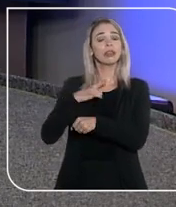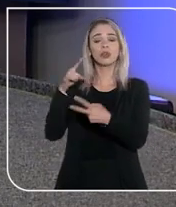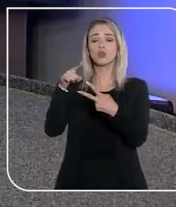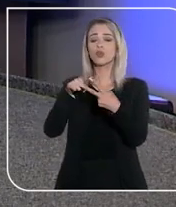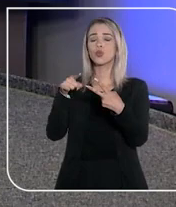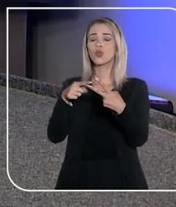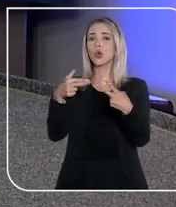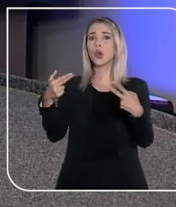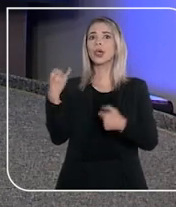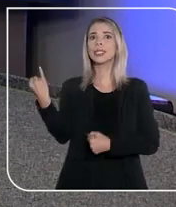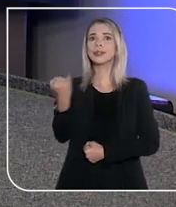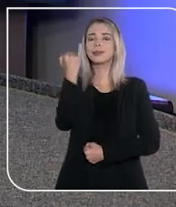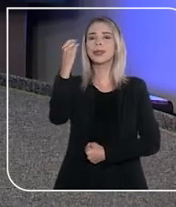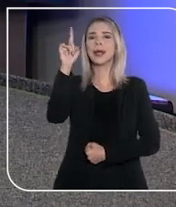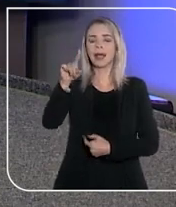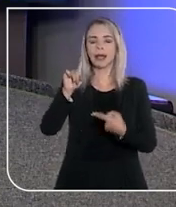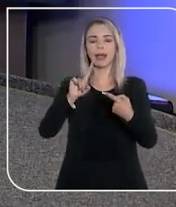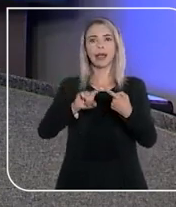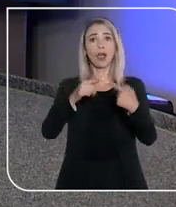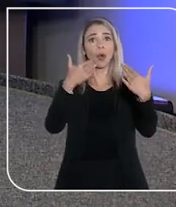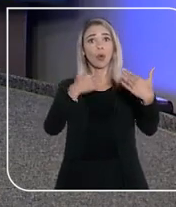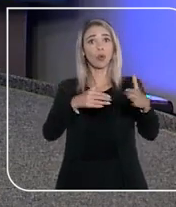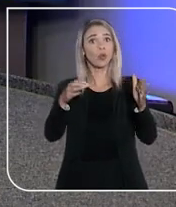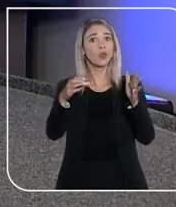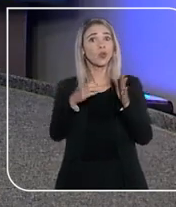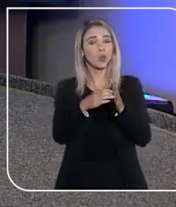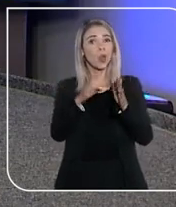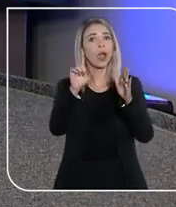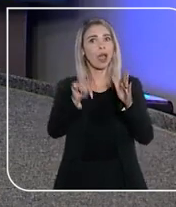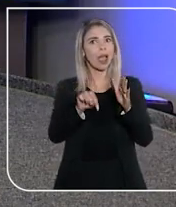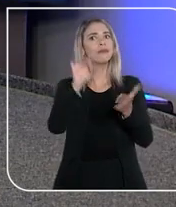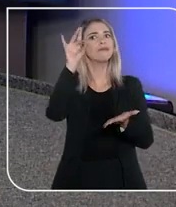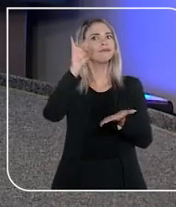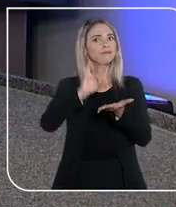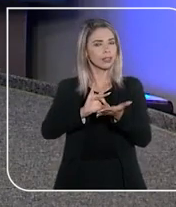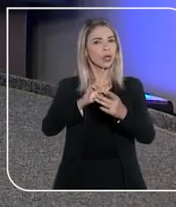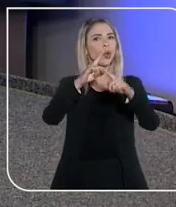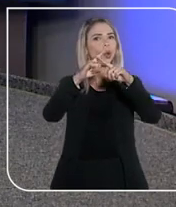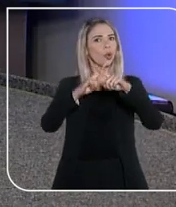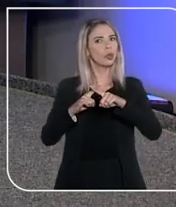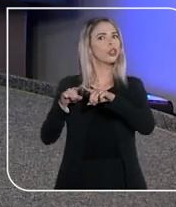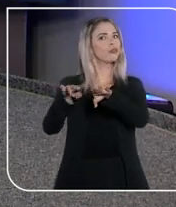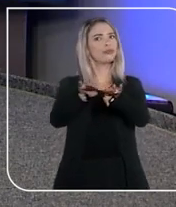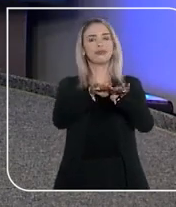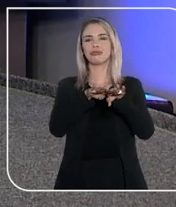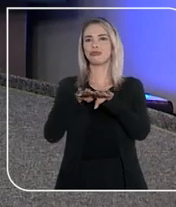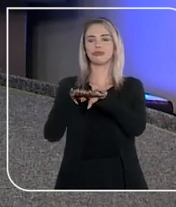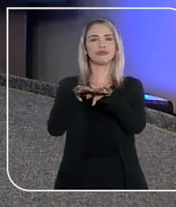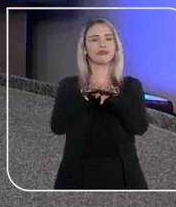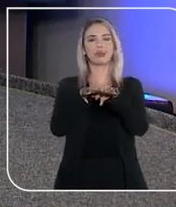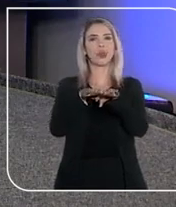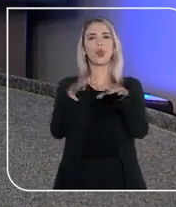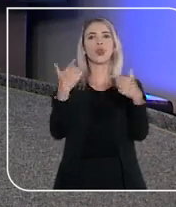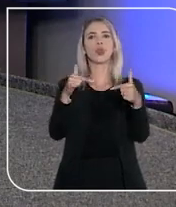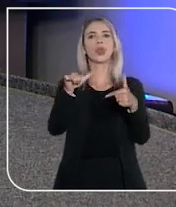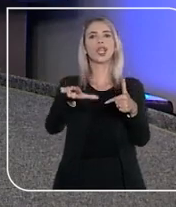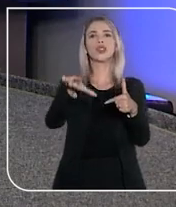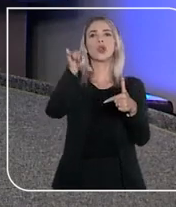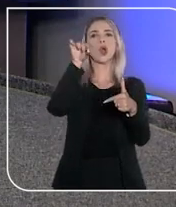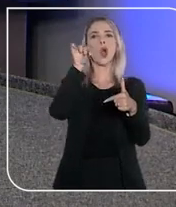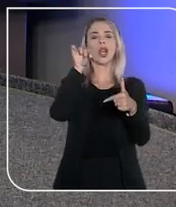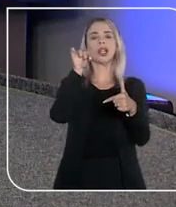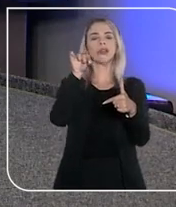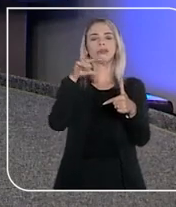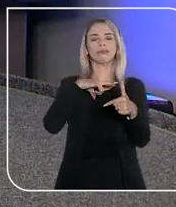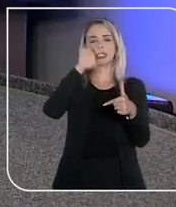qualidades essenciais. Ser concurso, o que implica genuína competição sem cartas marcadas, e ser público, no